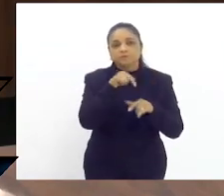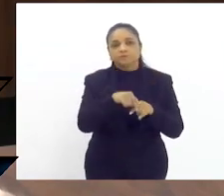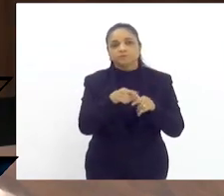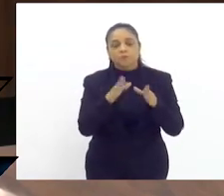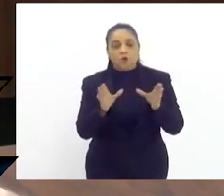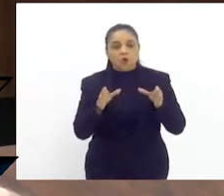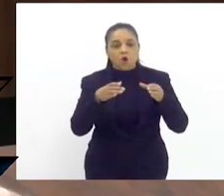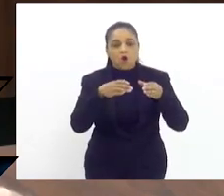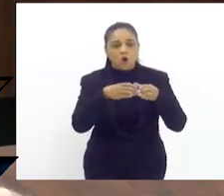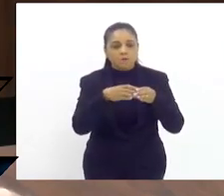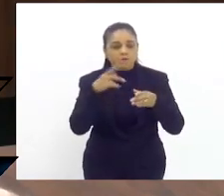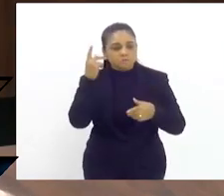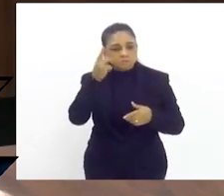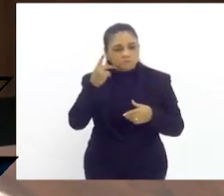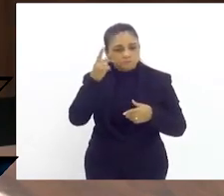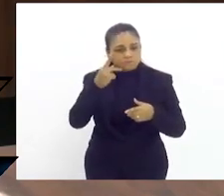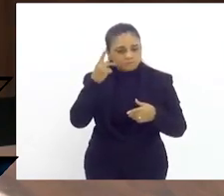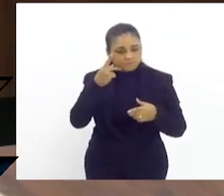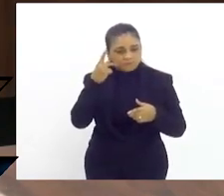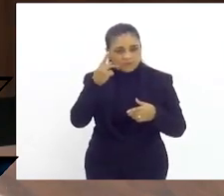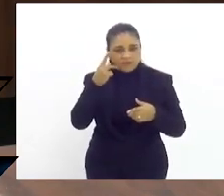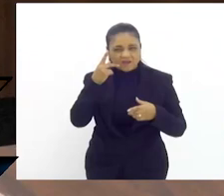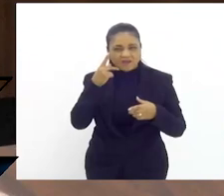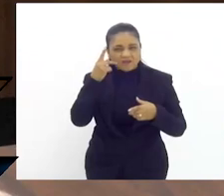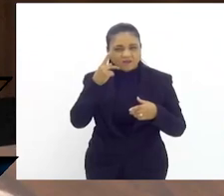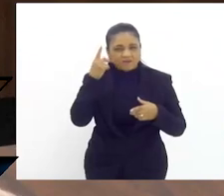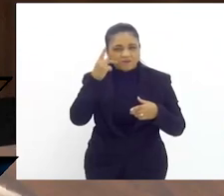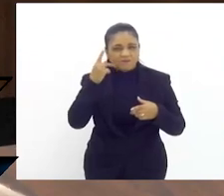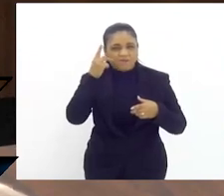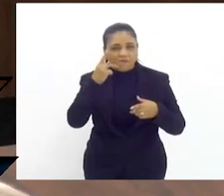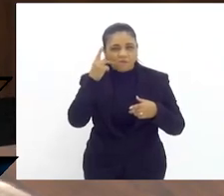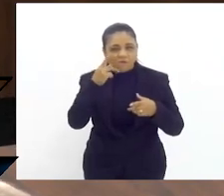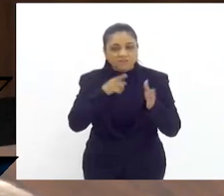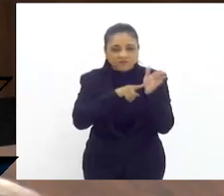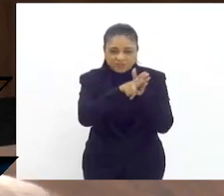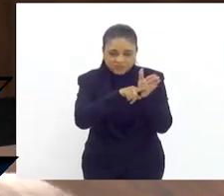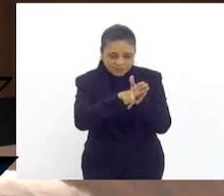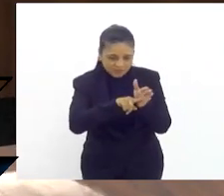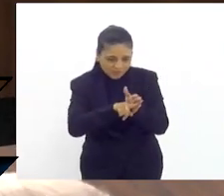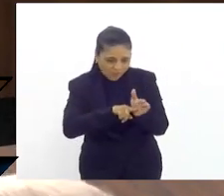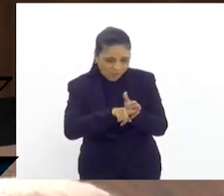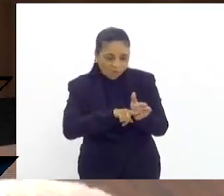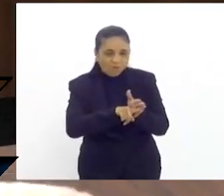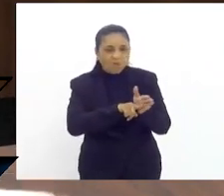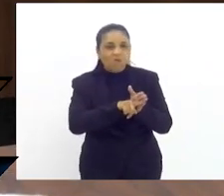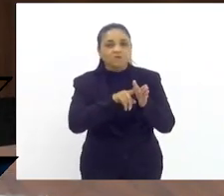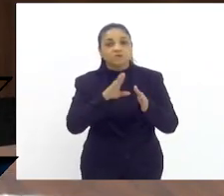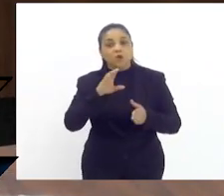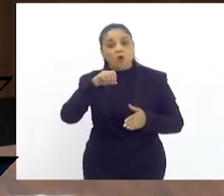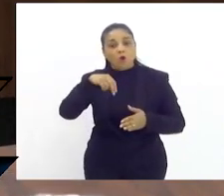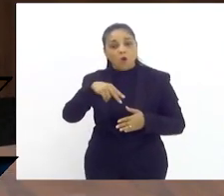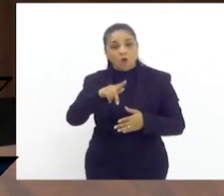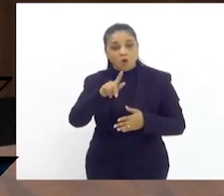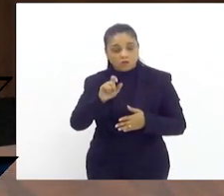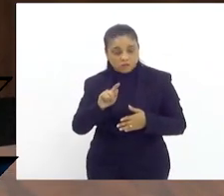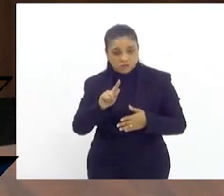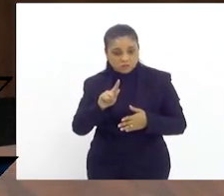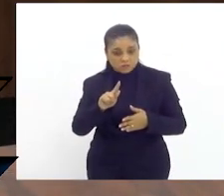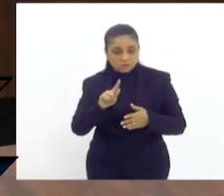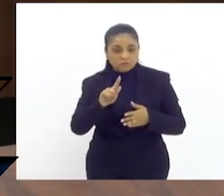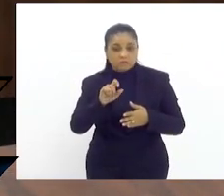comissão parlamentar de inquérito para nós podermos tratar sobre as ONGs no estado do Rio de Janeiro que existem